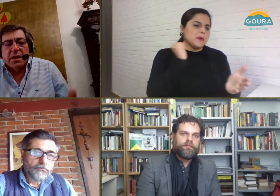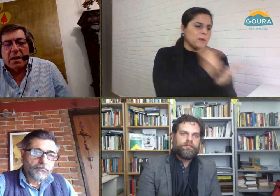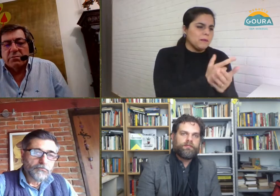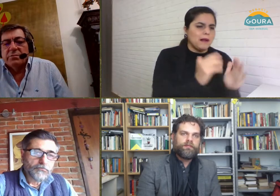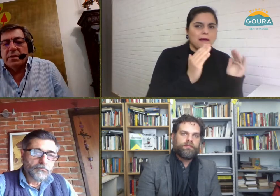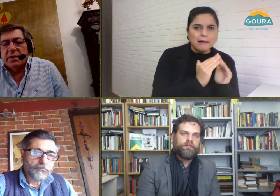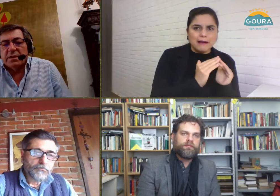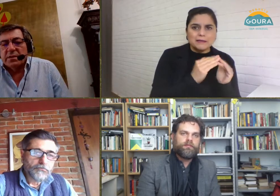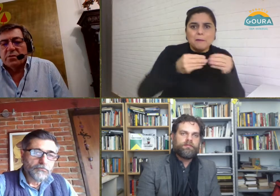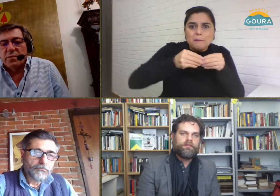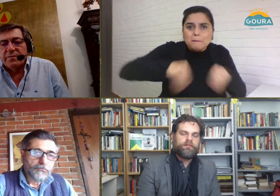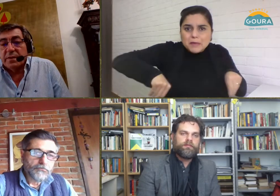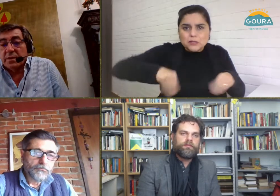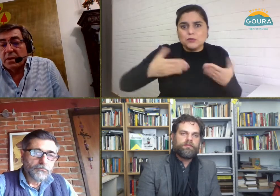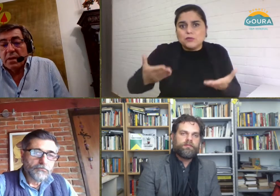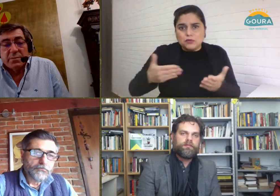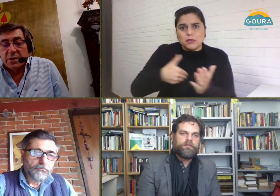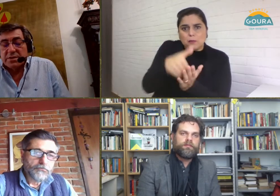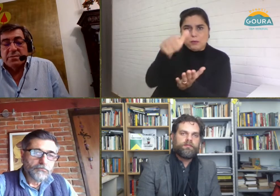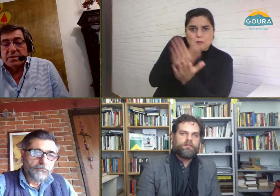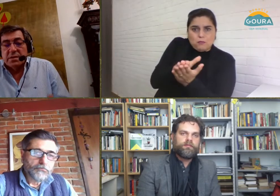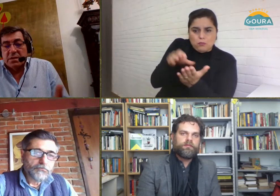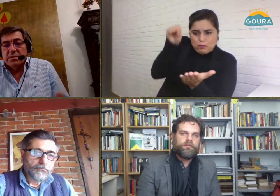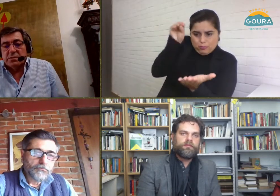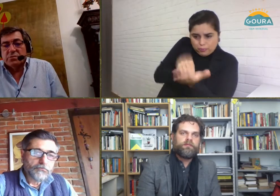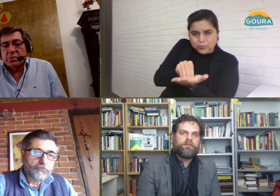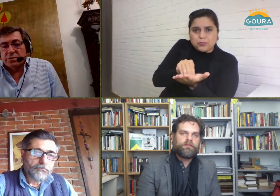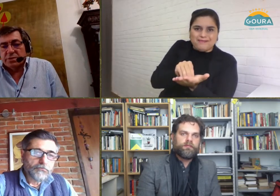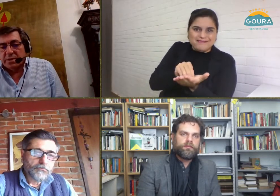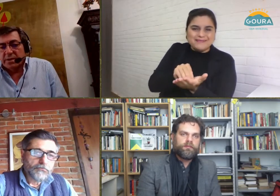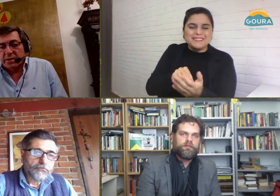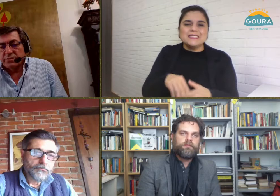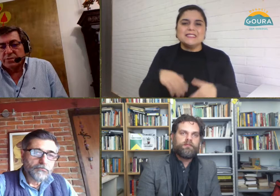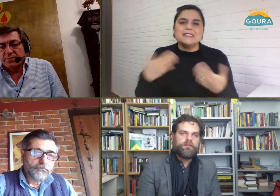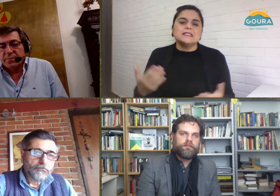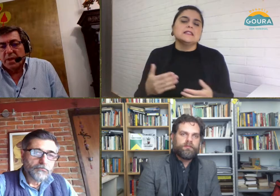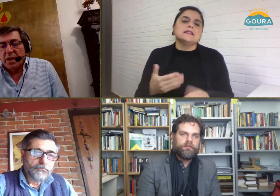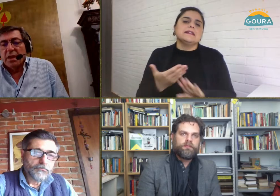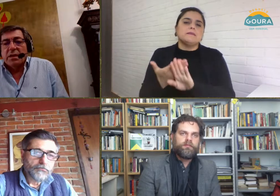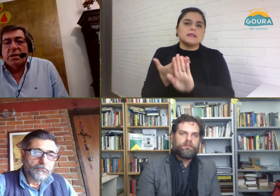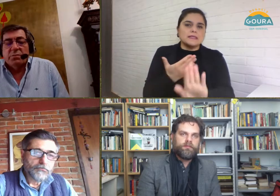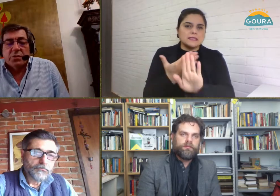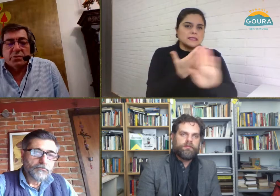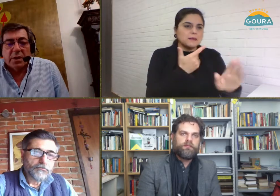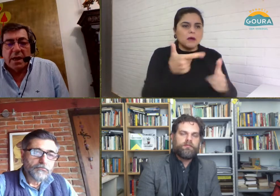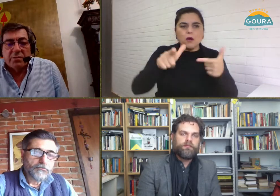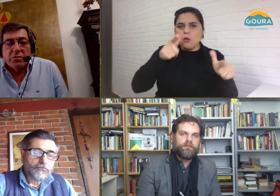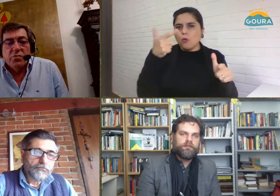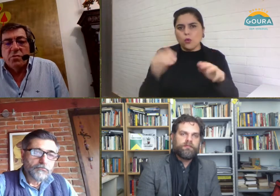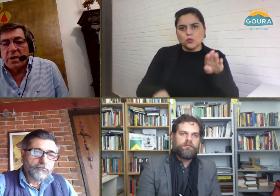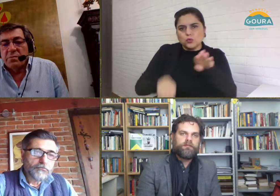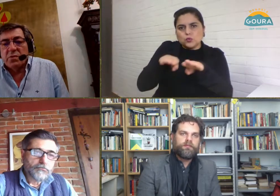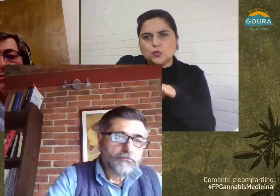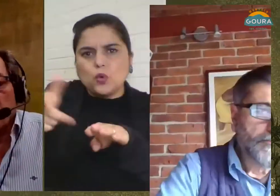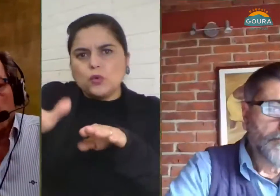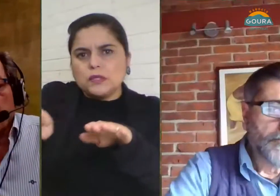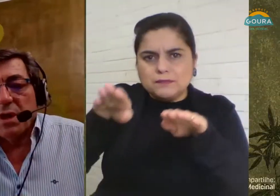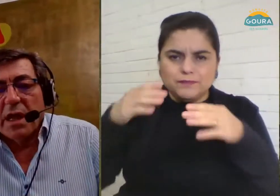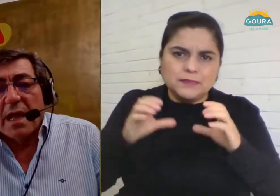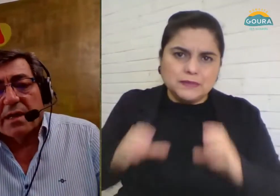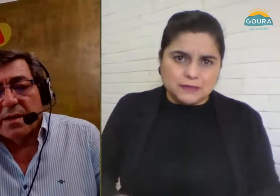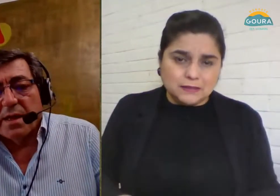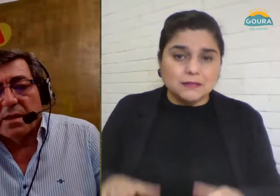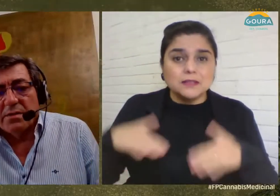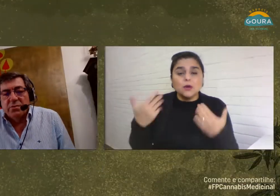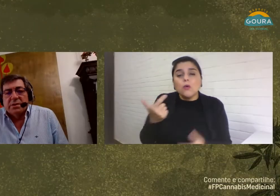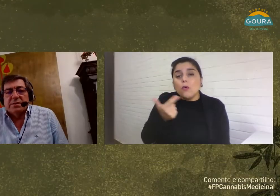vir algum dia ter uma vida próxima da dos outros cidadãos. E, por outro lado, nunca me conduz